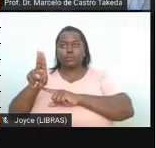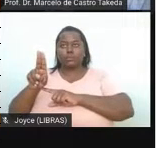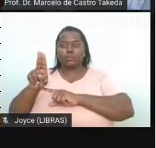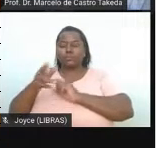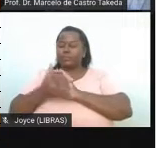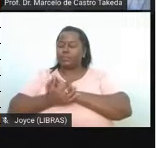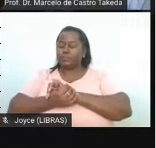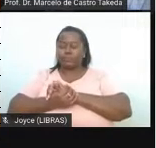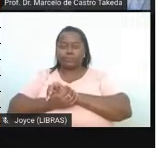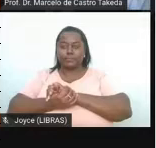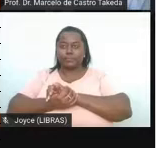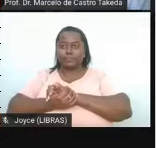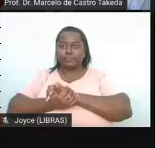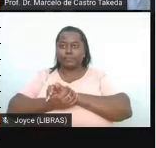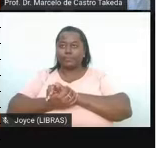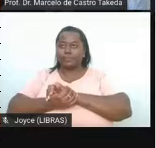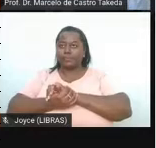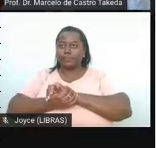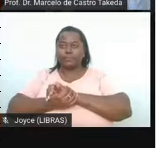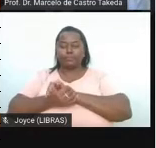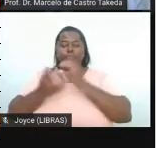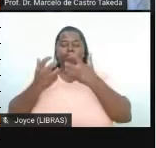aprendizagem.